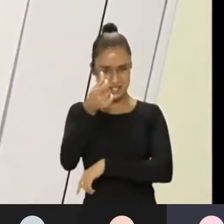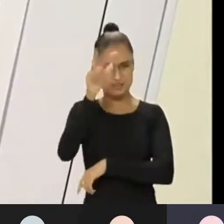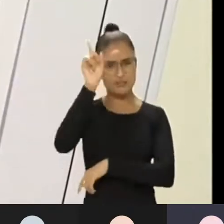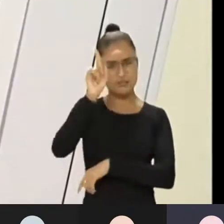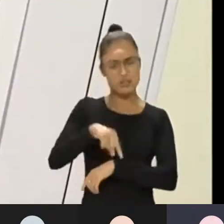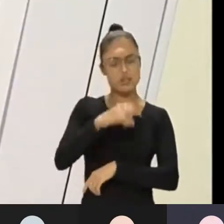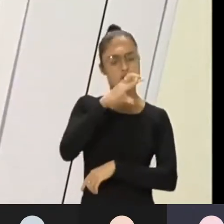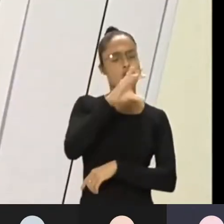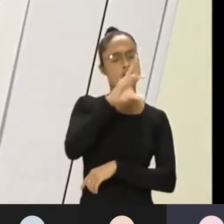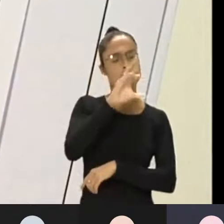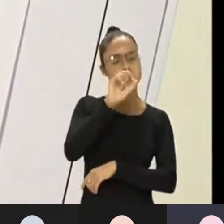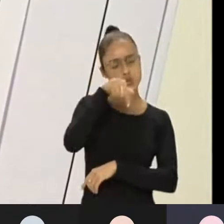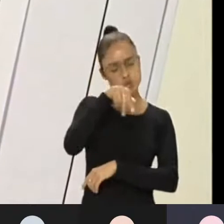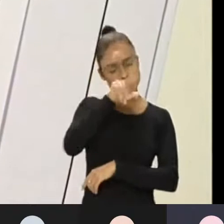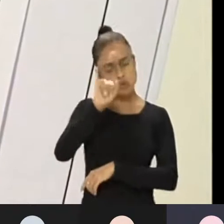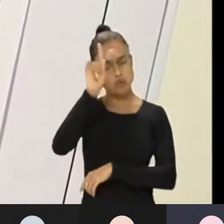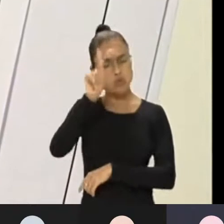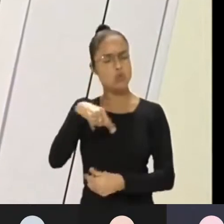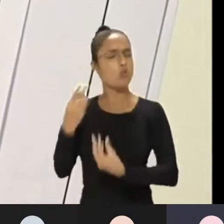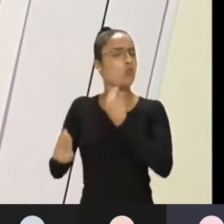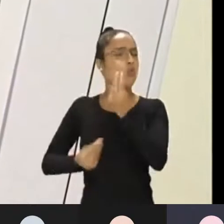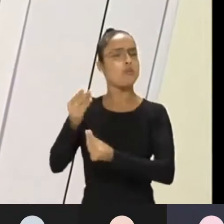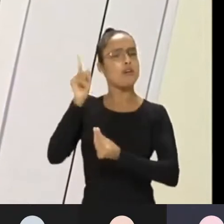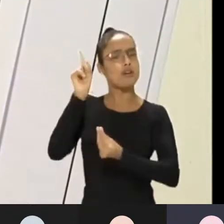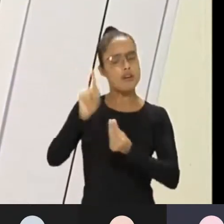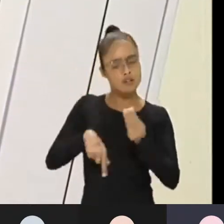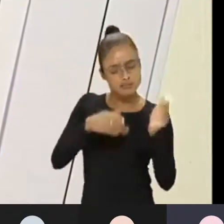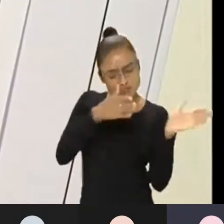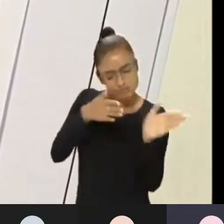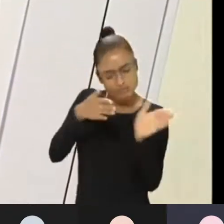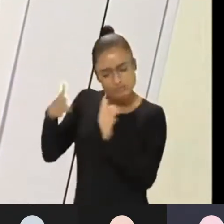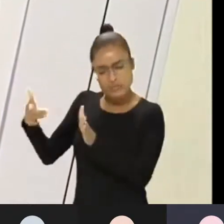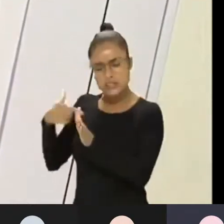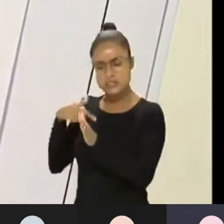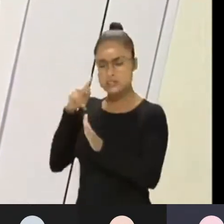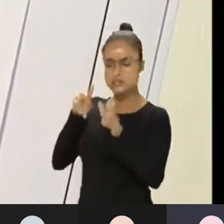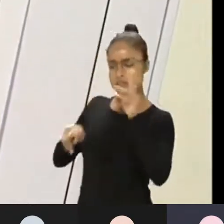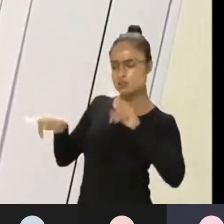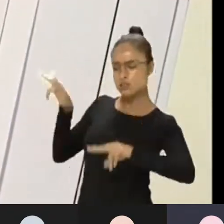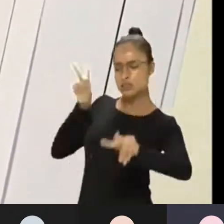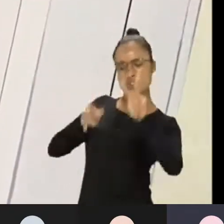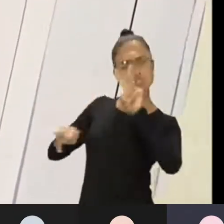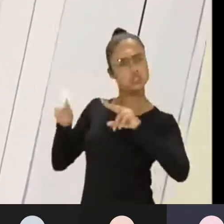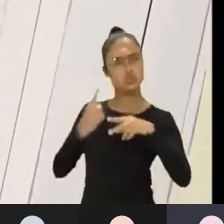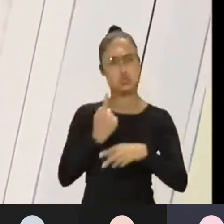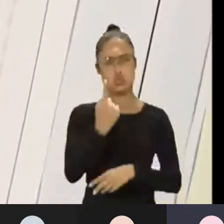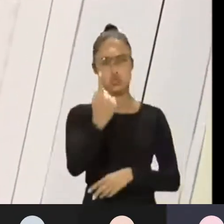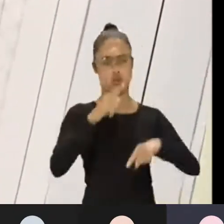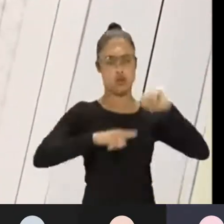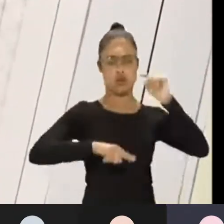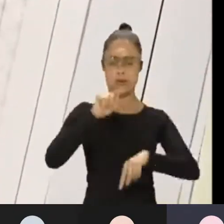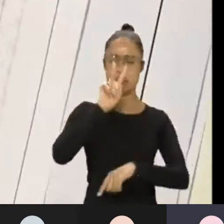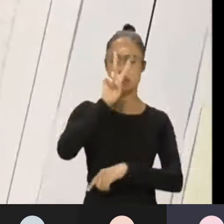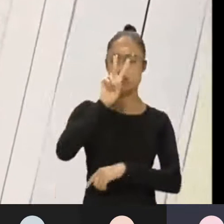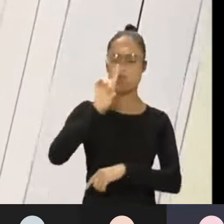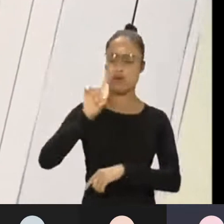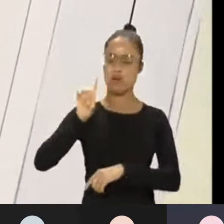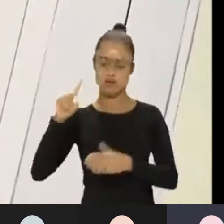é conceber como que vai ser a forma espacial. Eu estou visualizando só um objeto